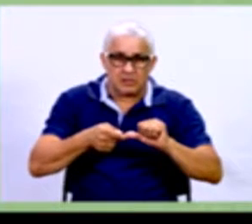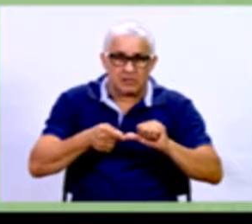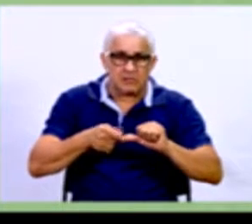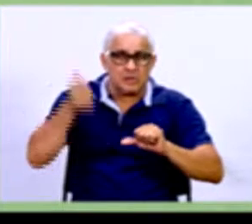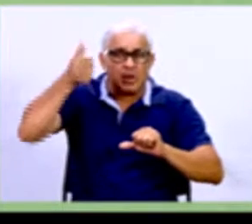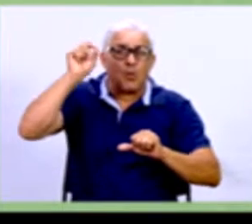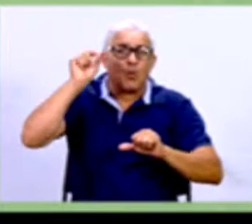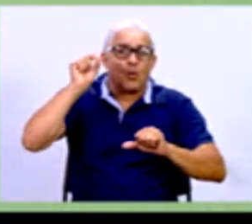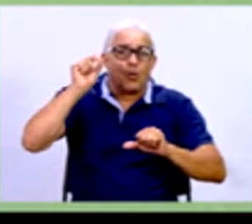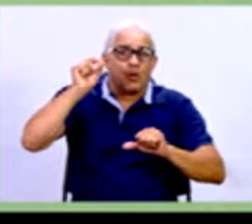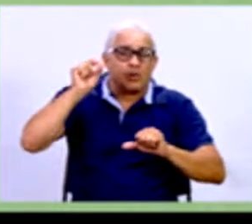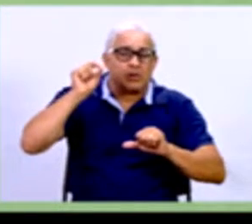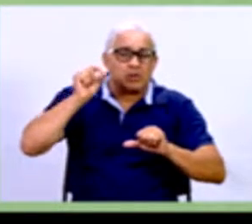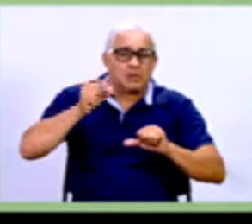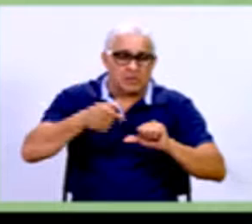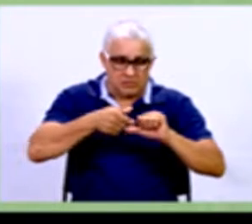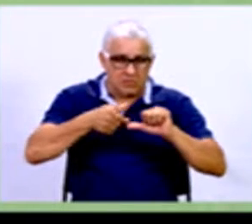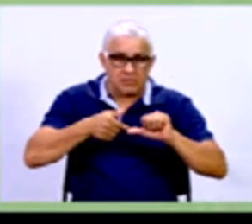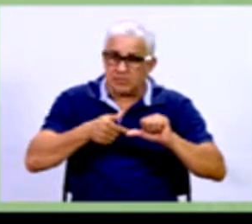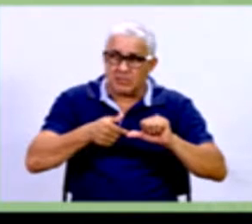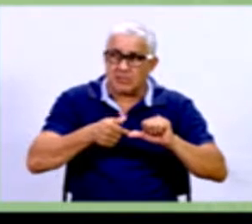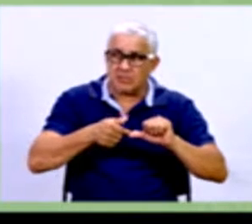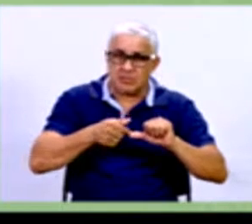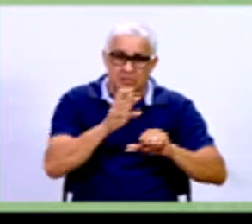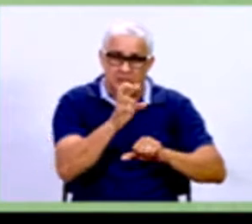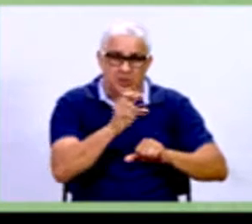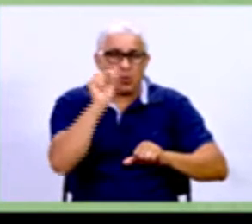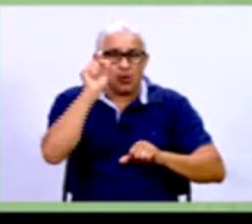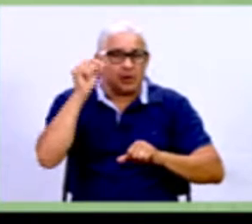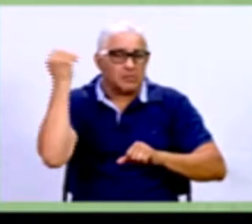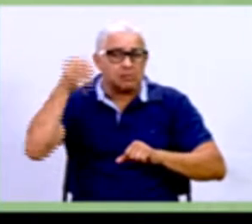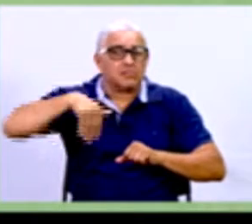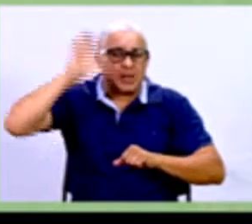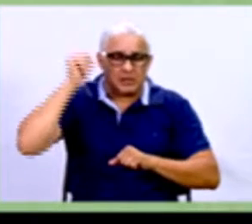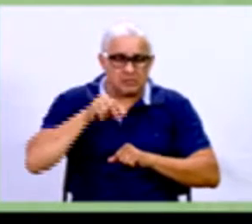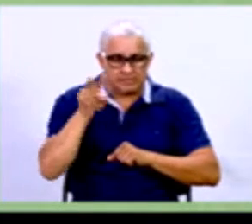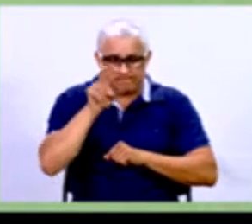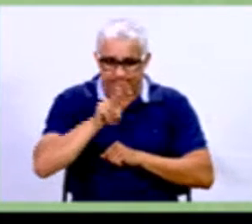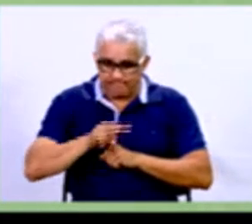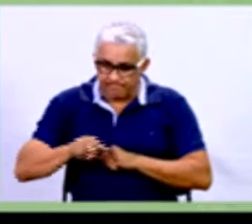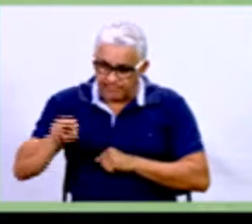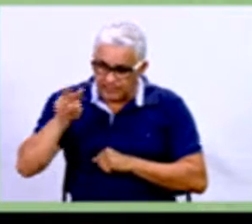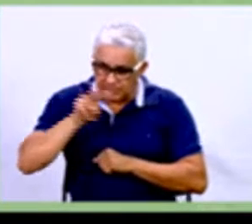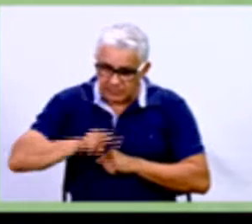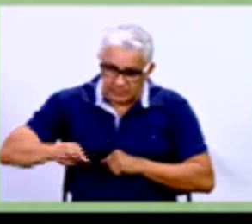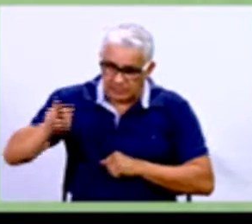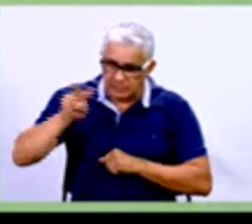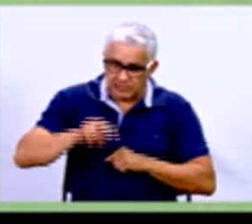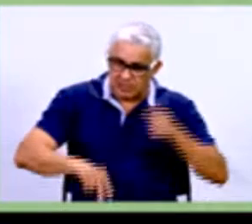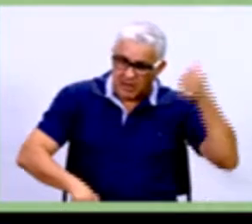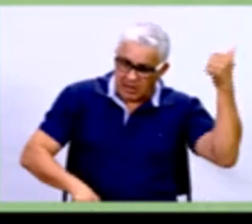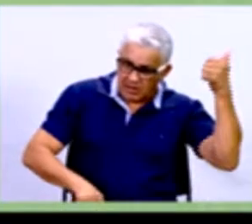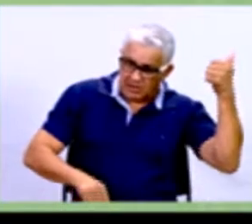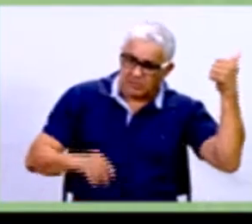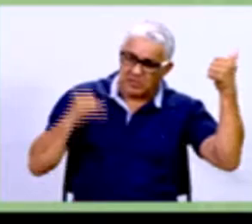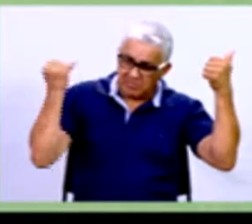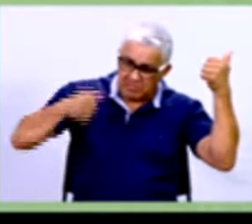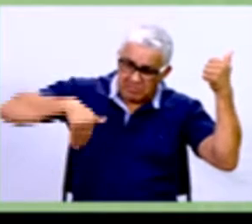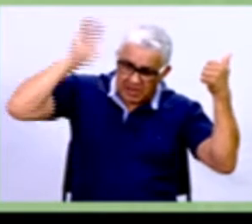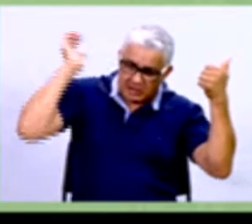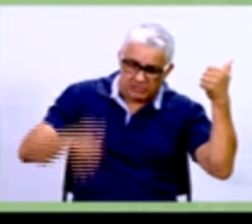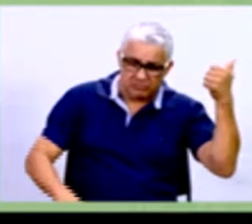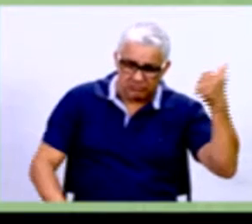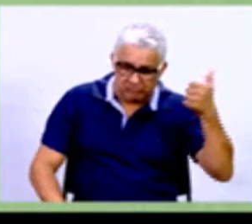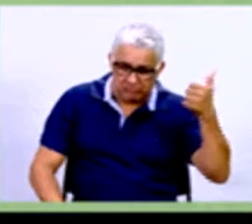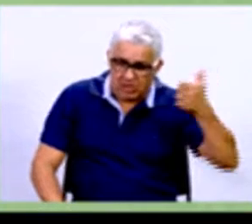quê? Vou cuidar do ferimento. Não. Você vai observar o que é mais importante aí, e aí você vai tratando por ordem de prioridade, de acordo com o bom senso.